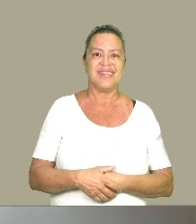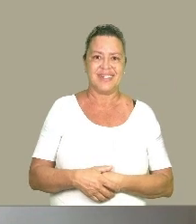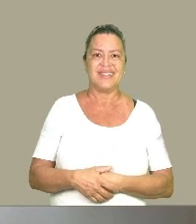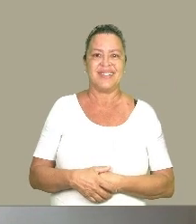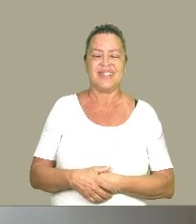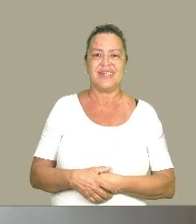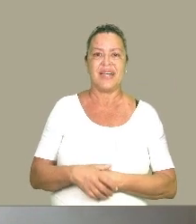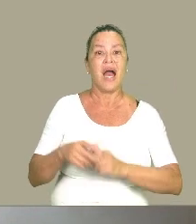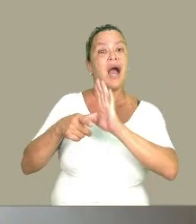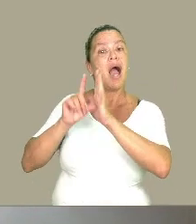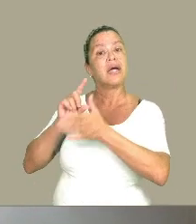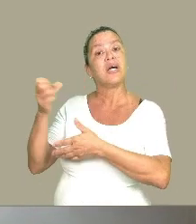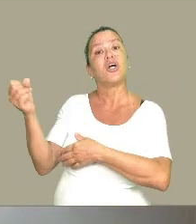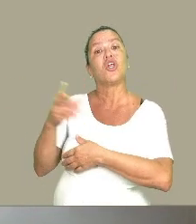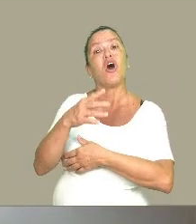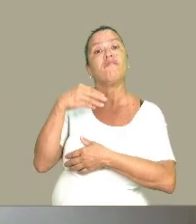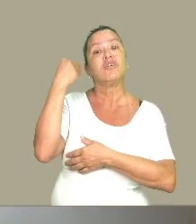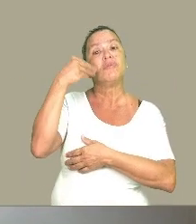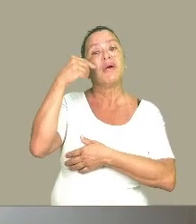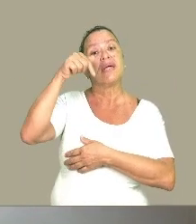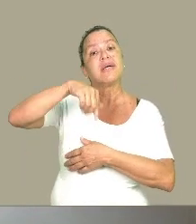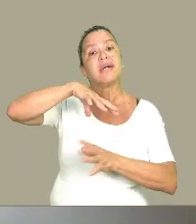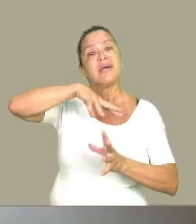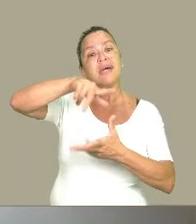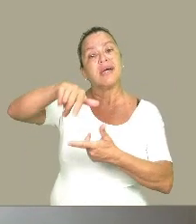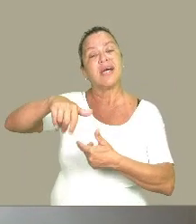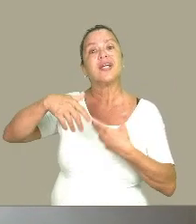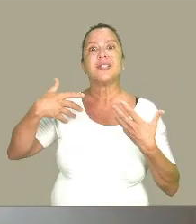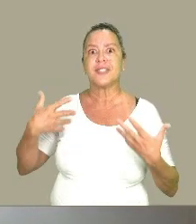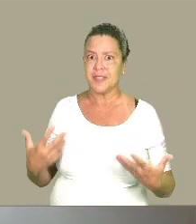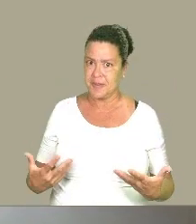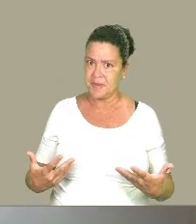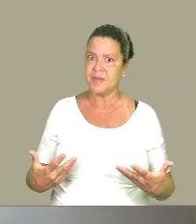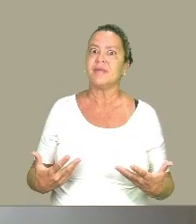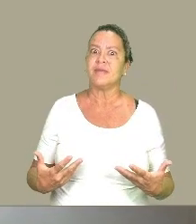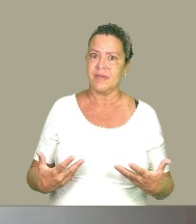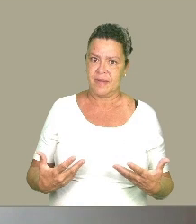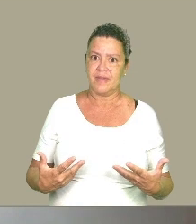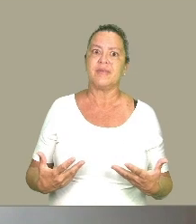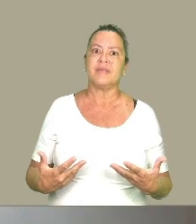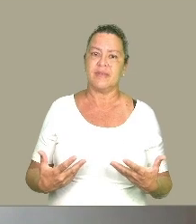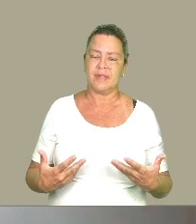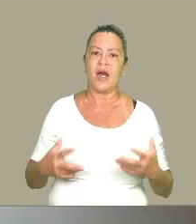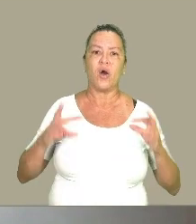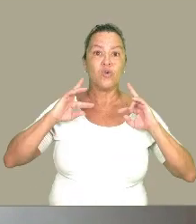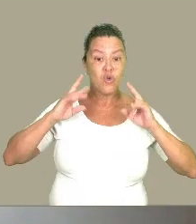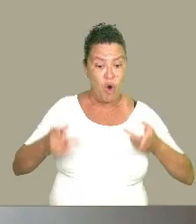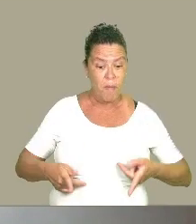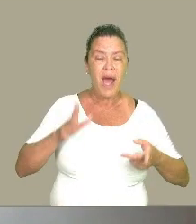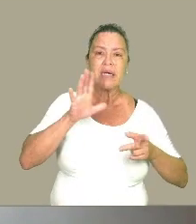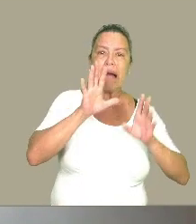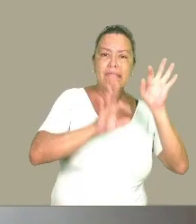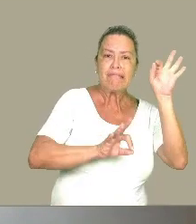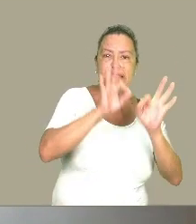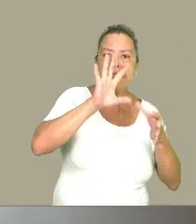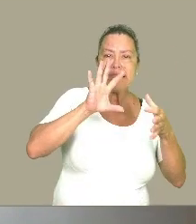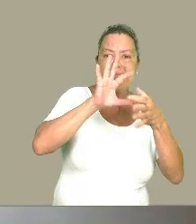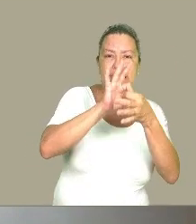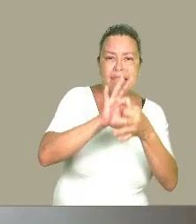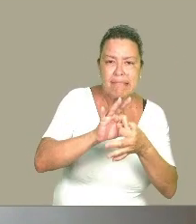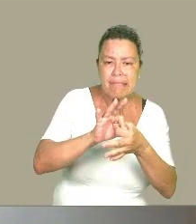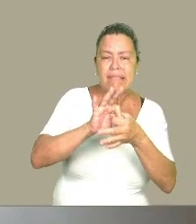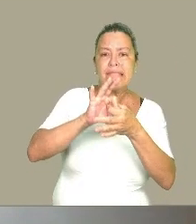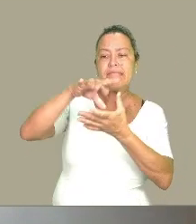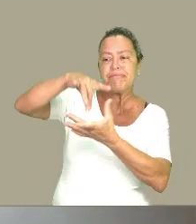novas experiências no mundo, razão pela qual os consórcios humanos estão previstos na existência dos